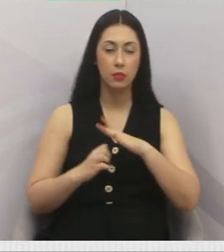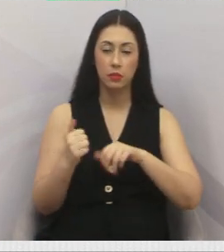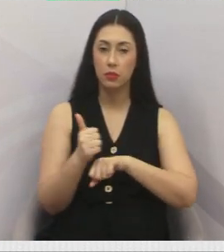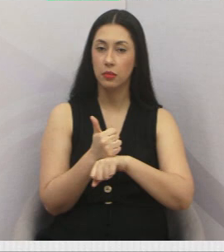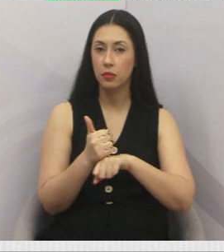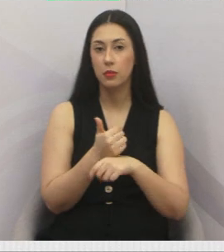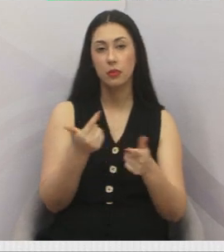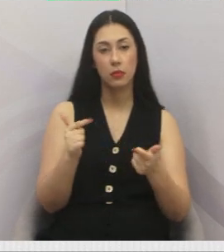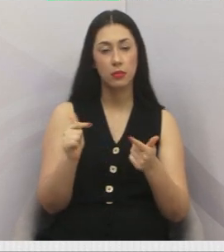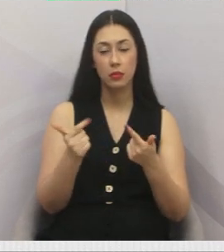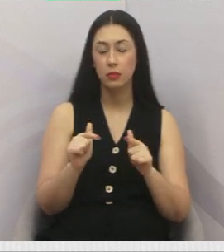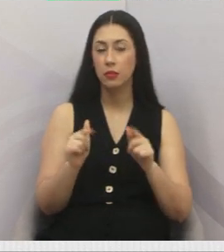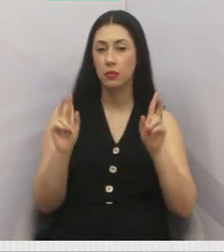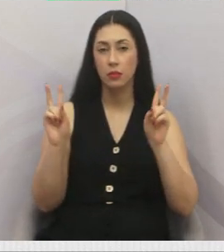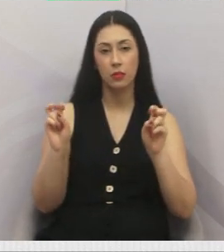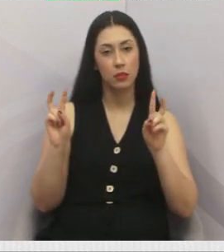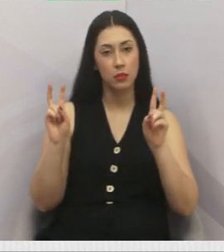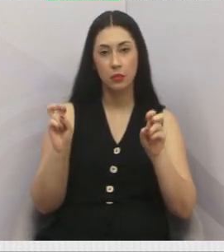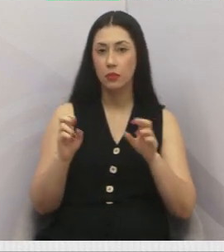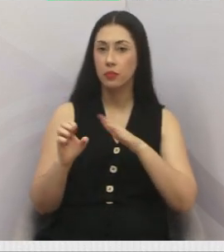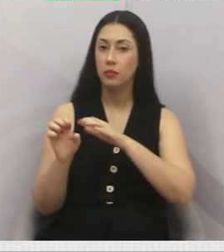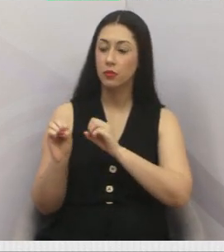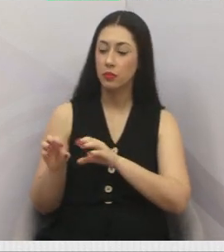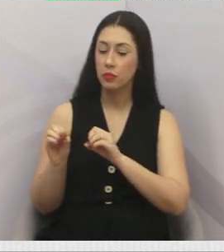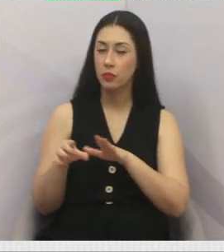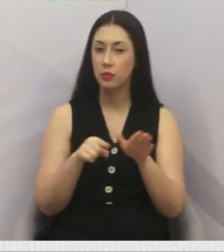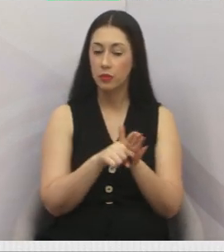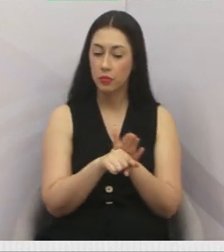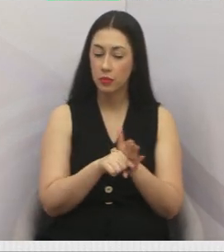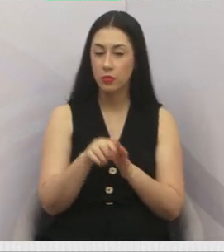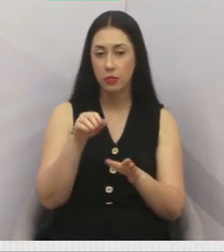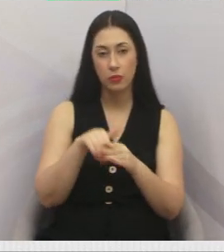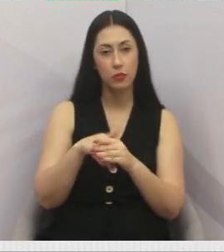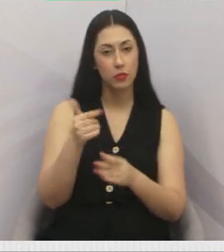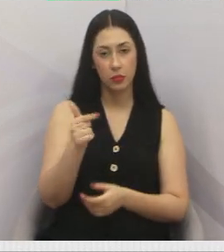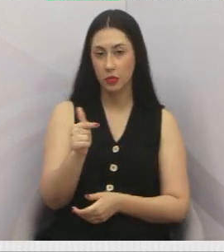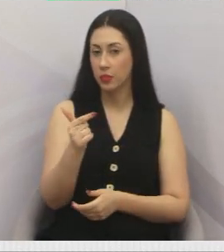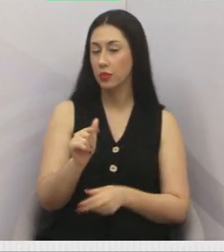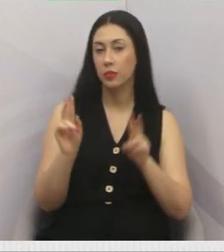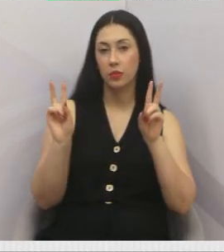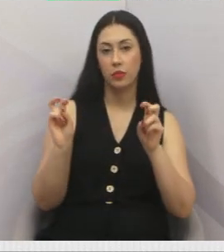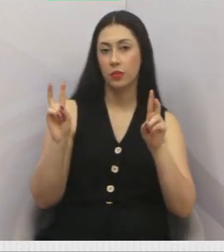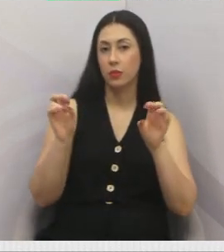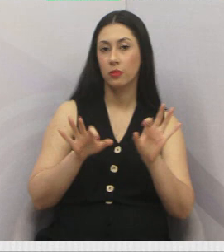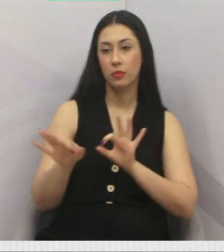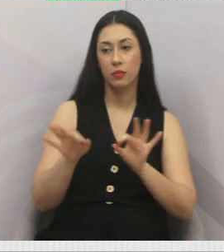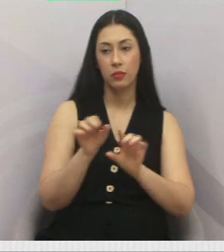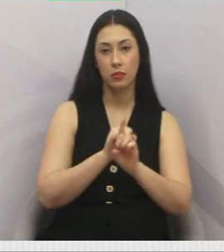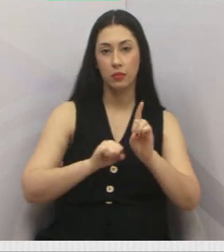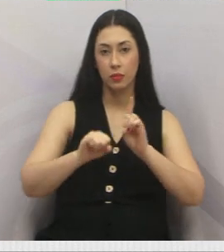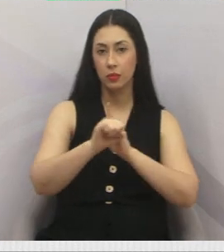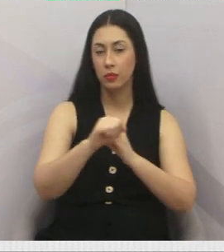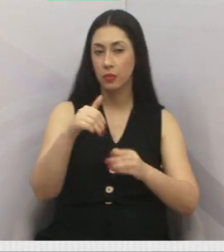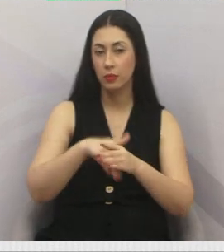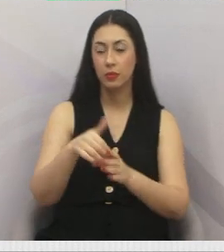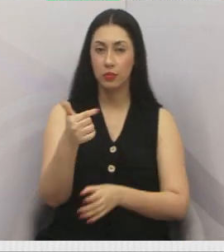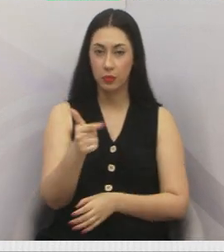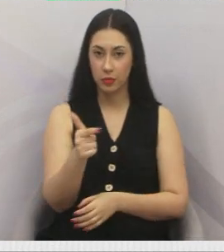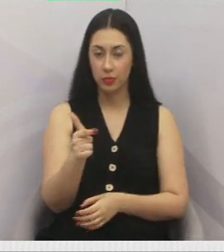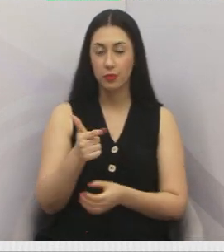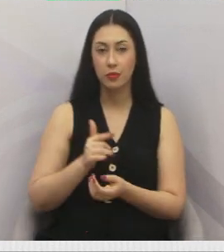entidades profissionais, voto em branco. Segmento entidades acadêmicas, voto em branco. Segmento organização da sociedade civil, voto em